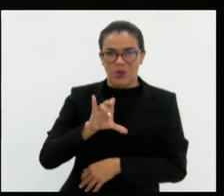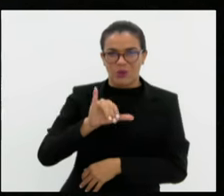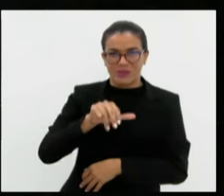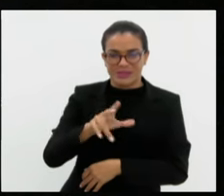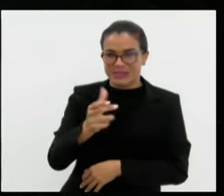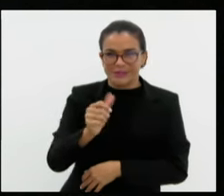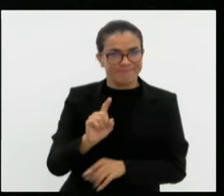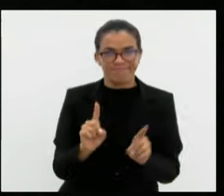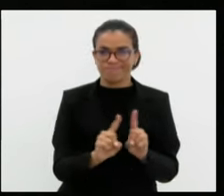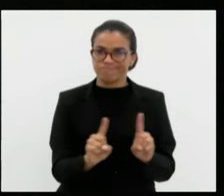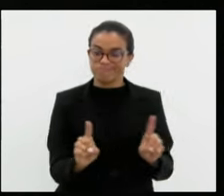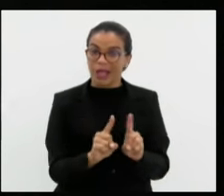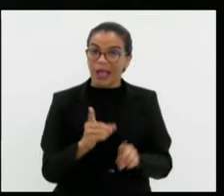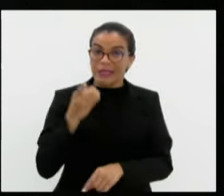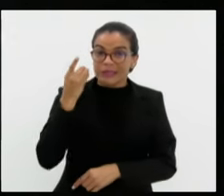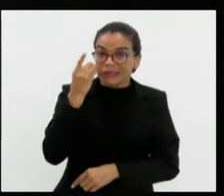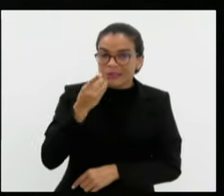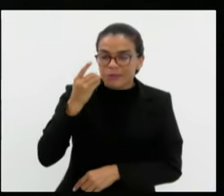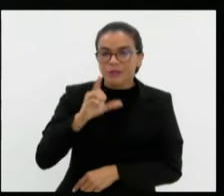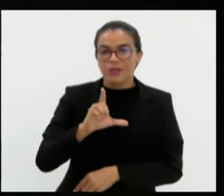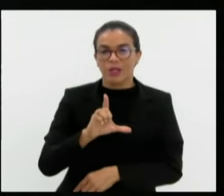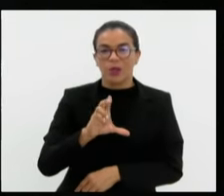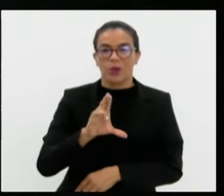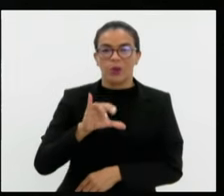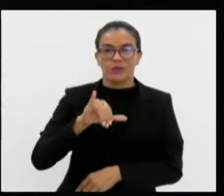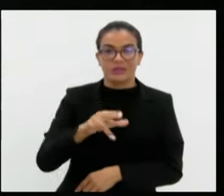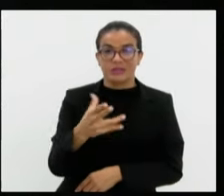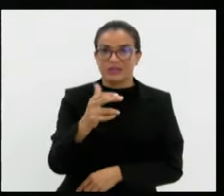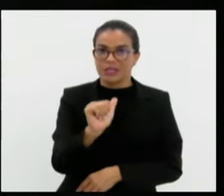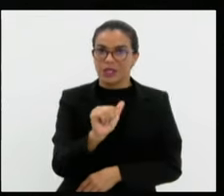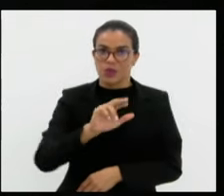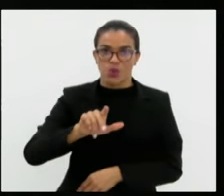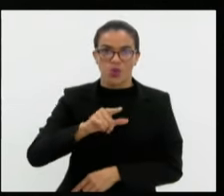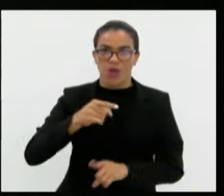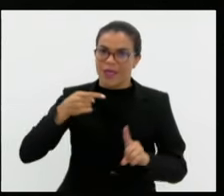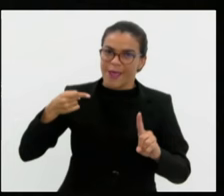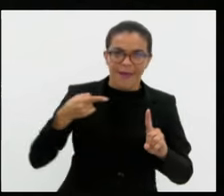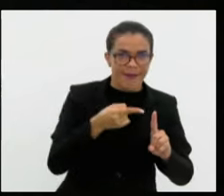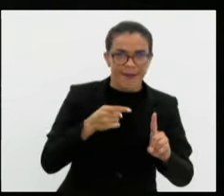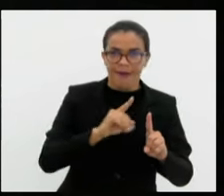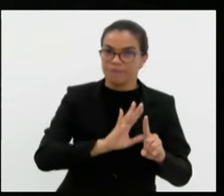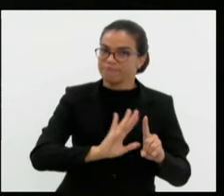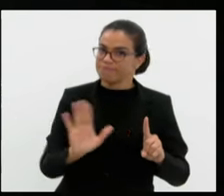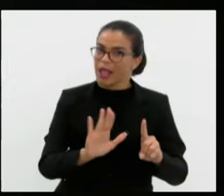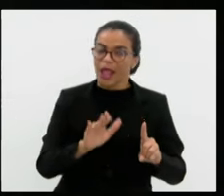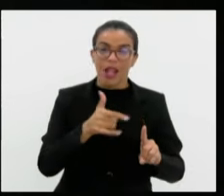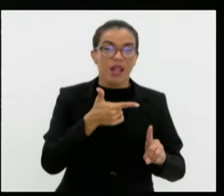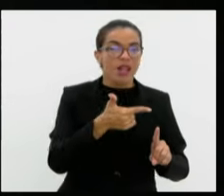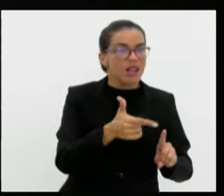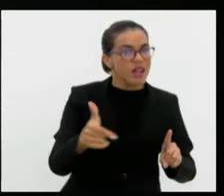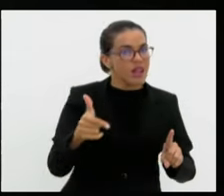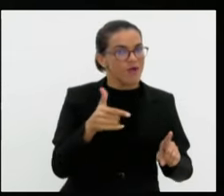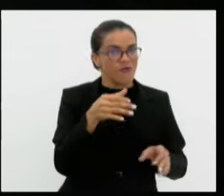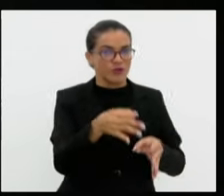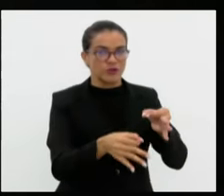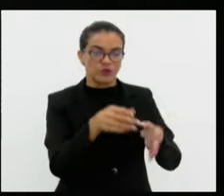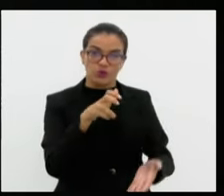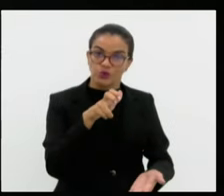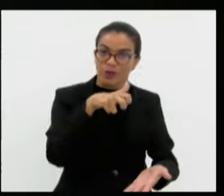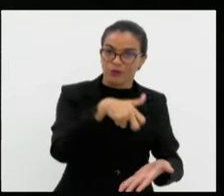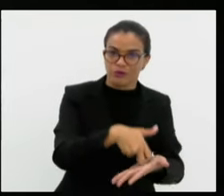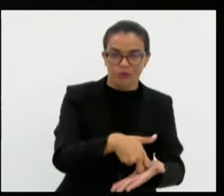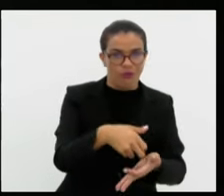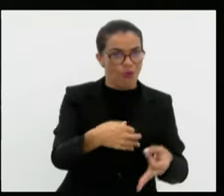claro, a deputada Lucinha, ela ainda não é ré, ela não foi julgada e ela não foi